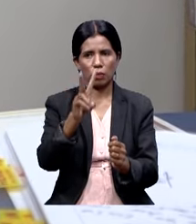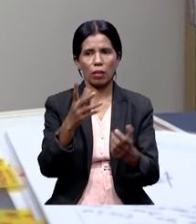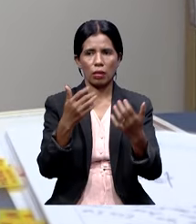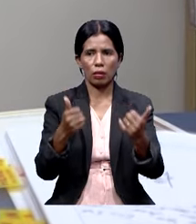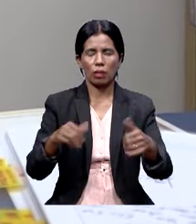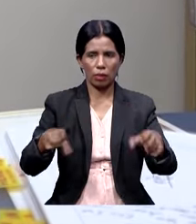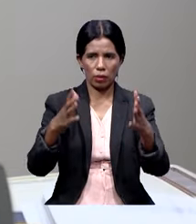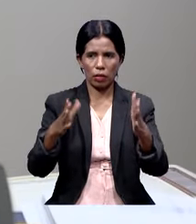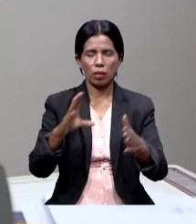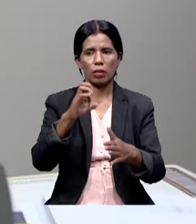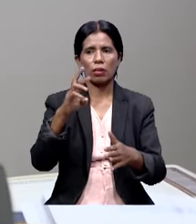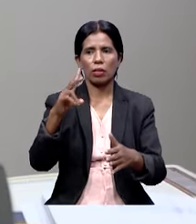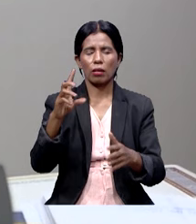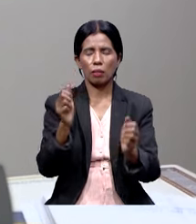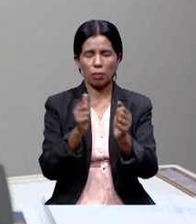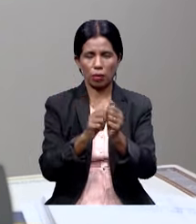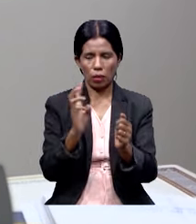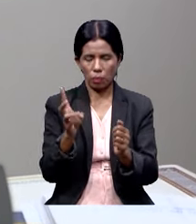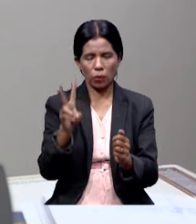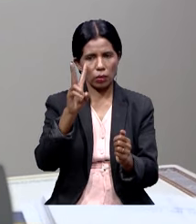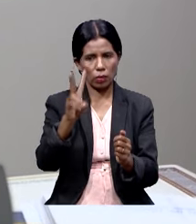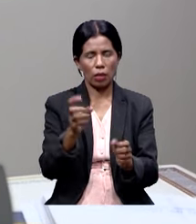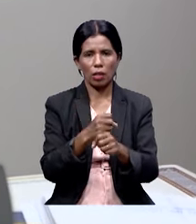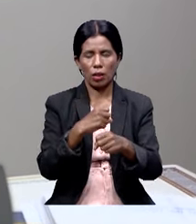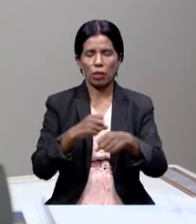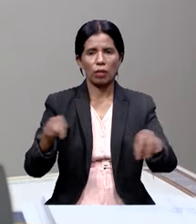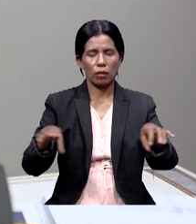total funcionário e serve, a mutuc nenhum recin rua, de bem macalau hela